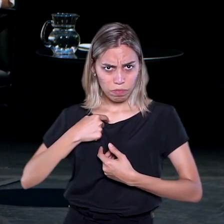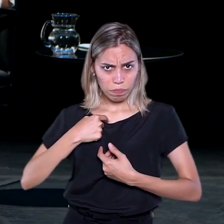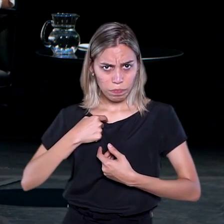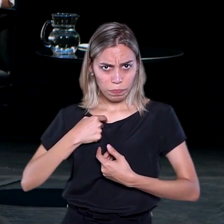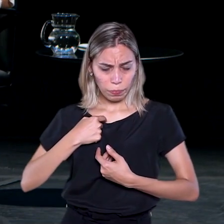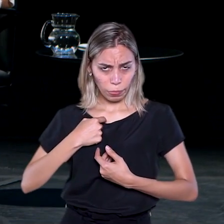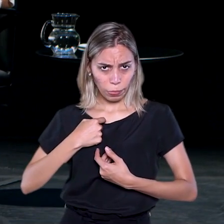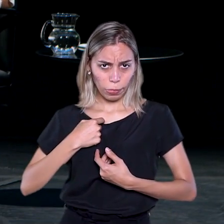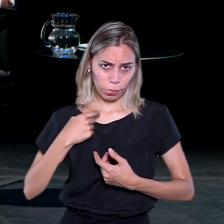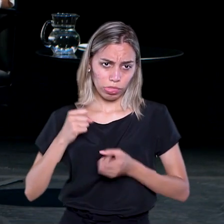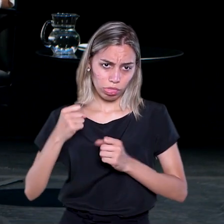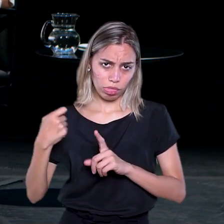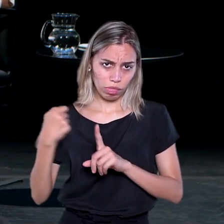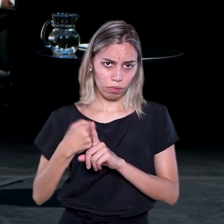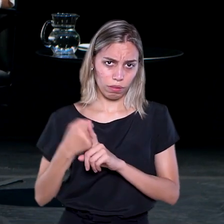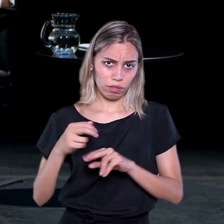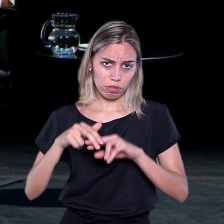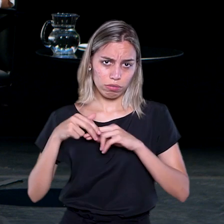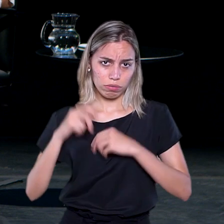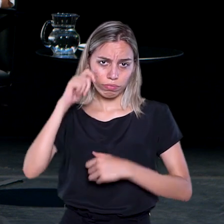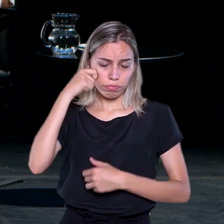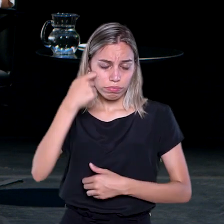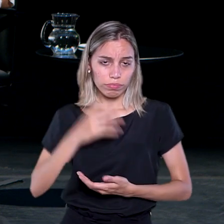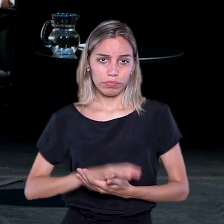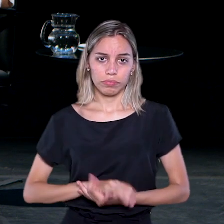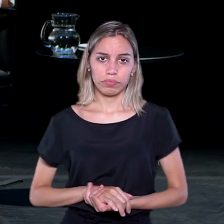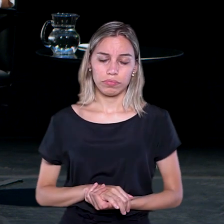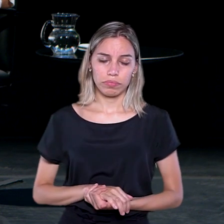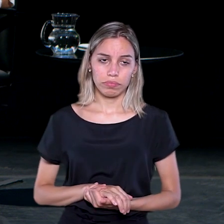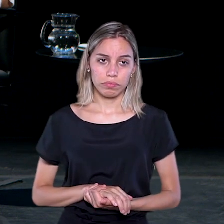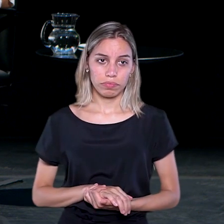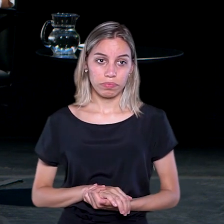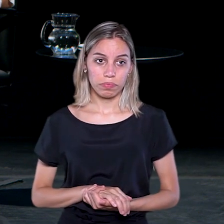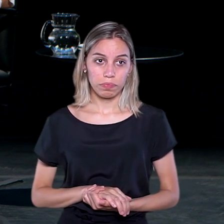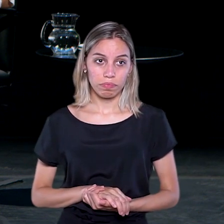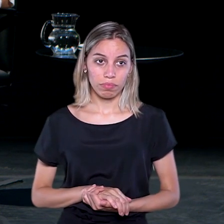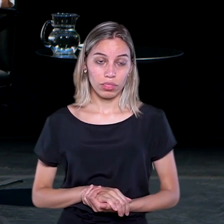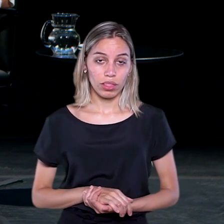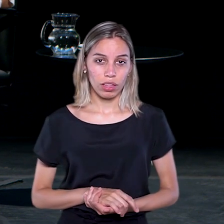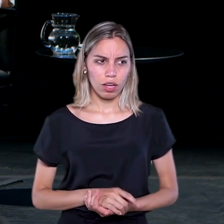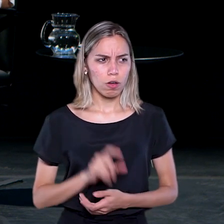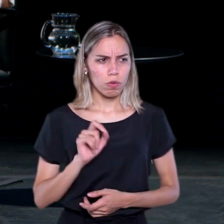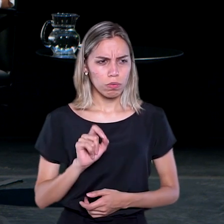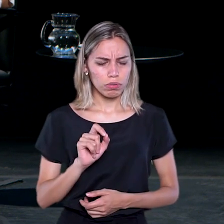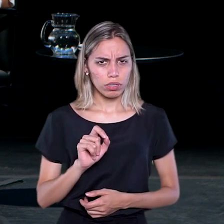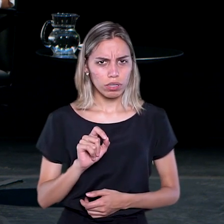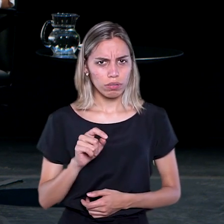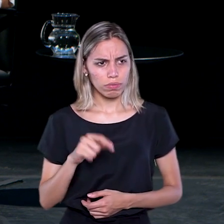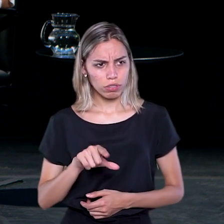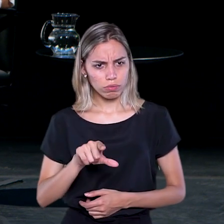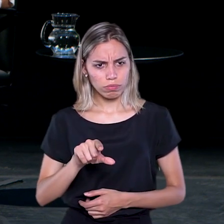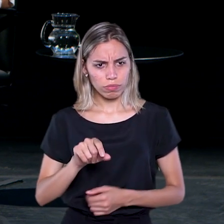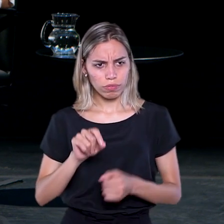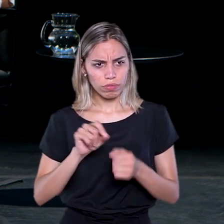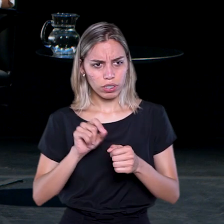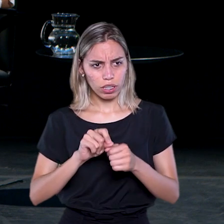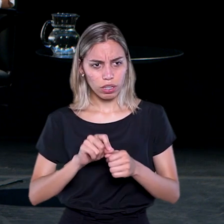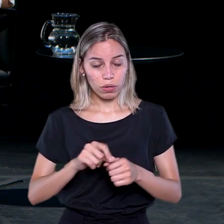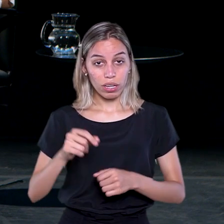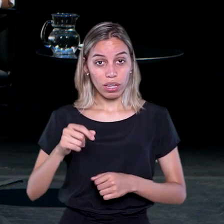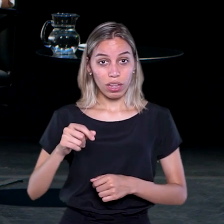é, não é sobre isso. O que vai determinar a minha condição de ser potencialmente vítima de racismo